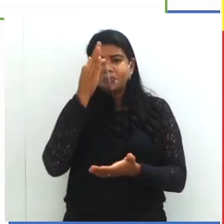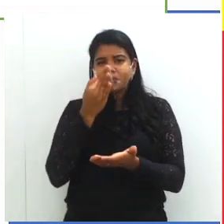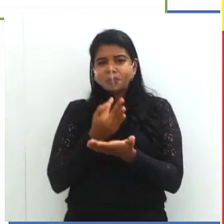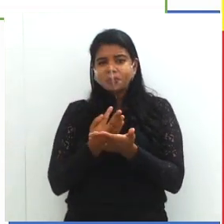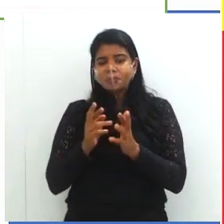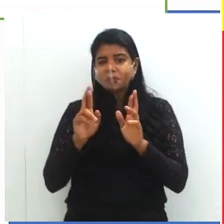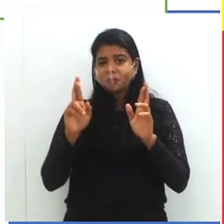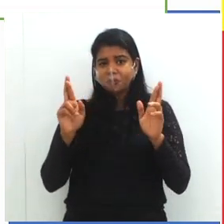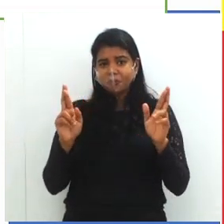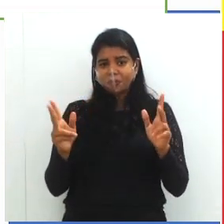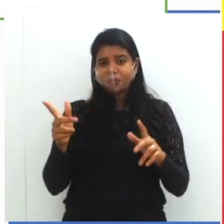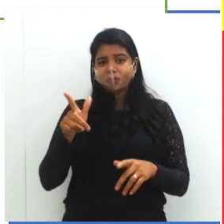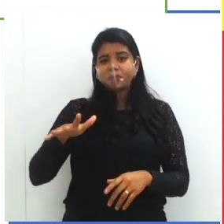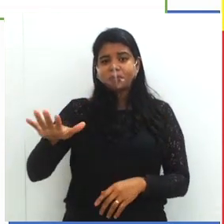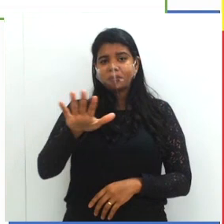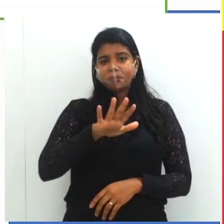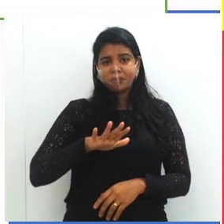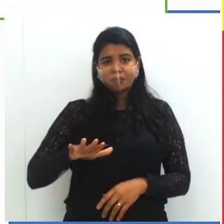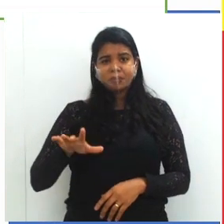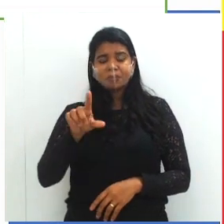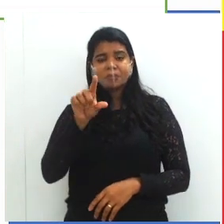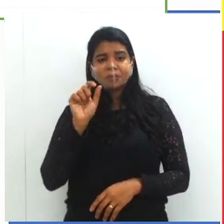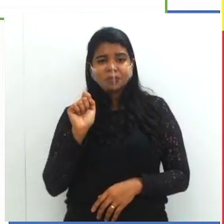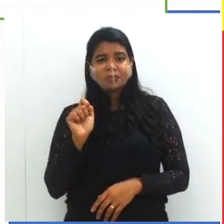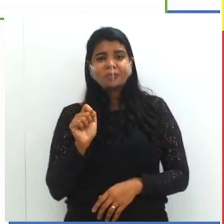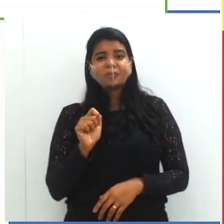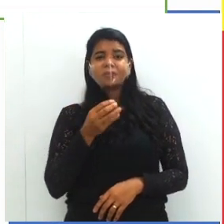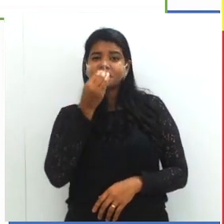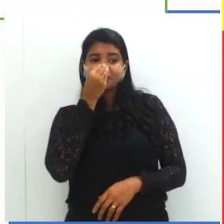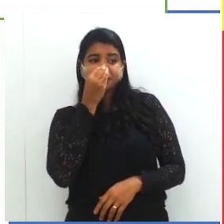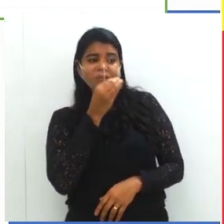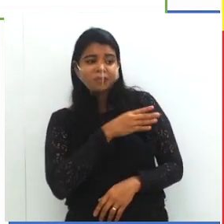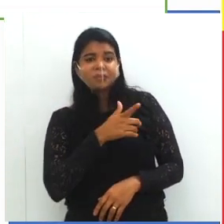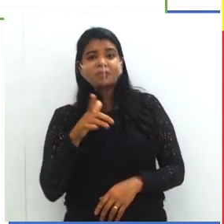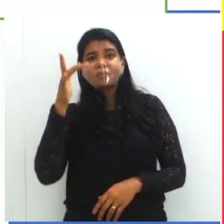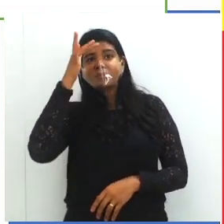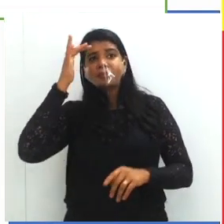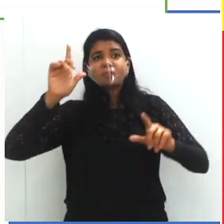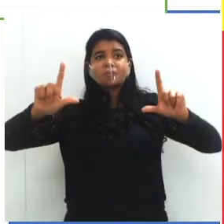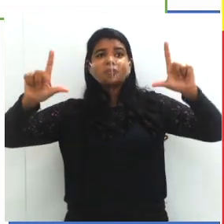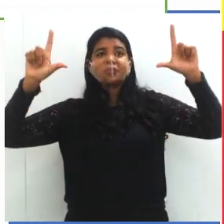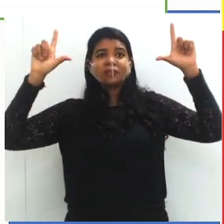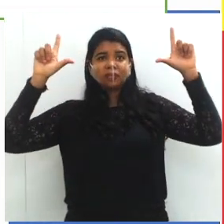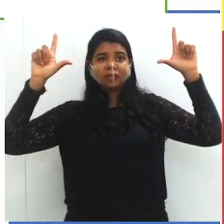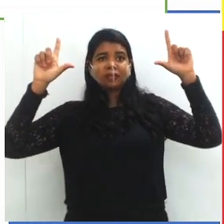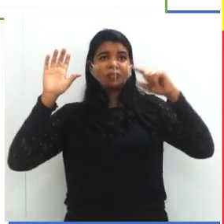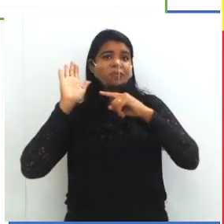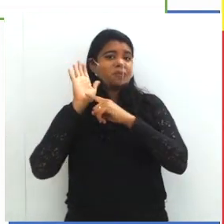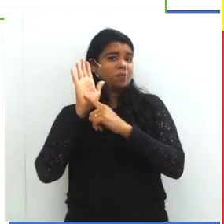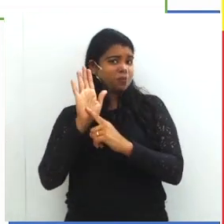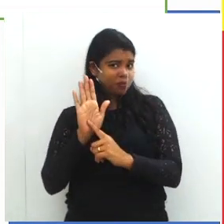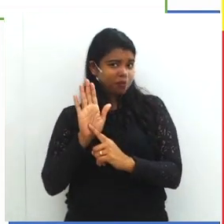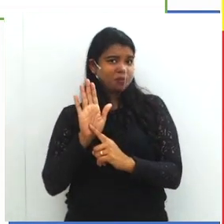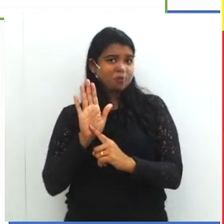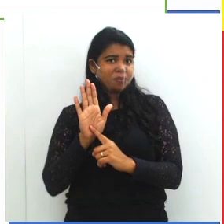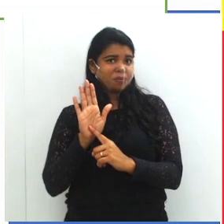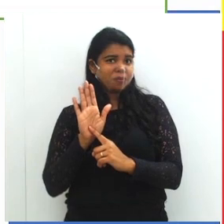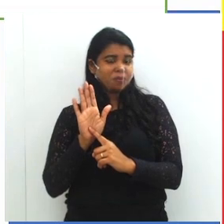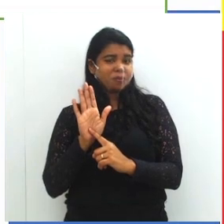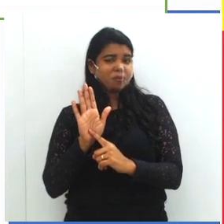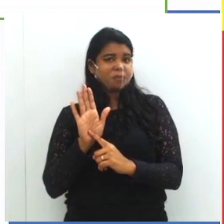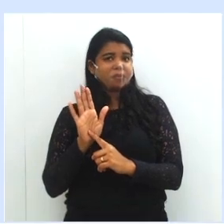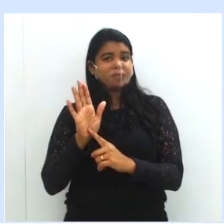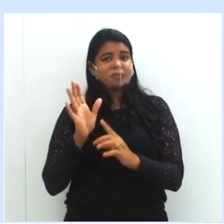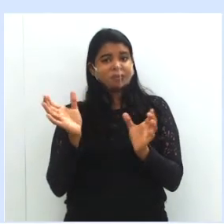diferente da maioria, então ele sofre preconceito. Então na tela nós temos o quê? Uma representação